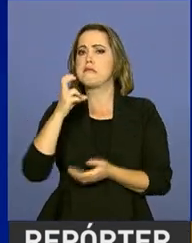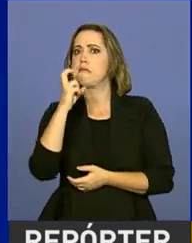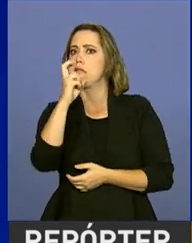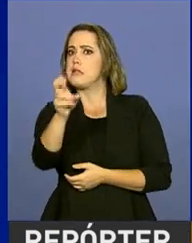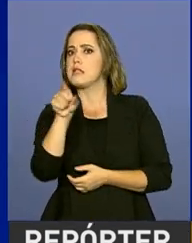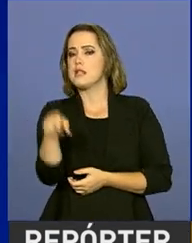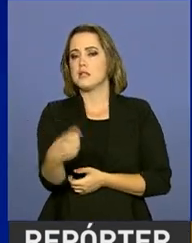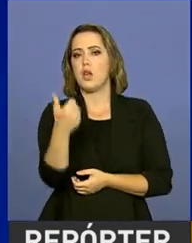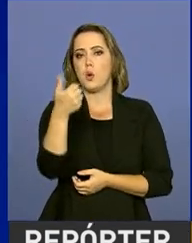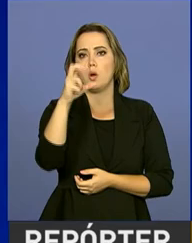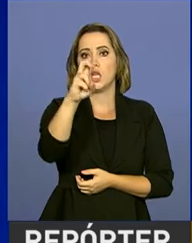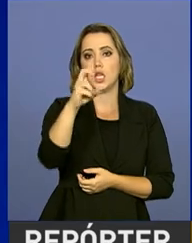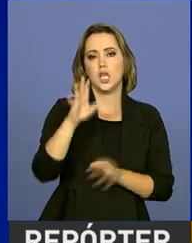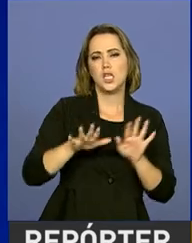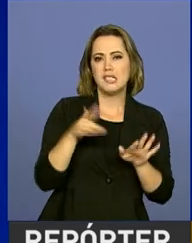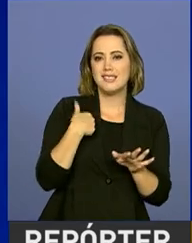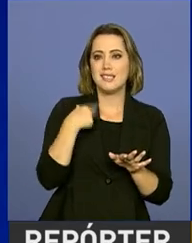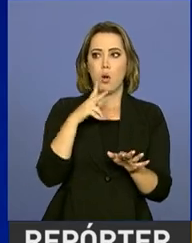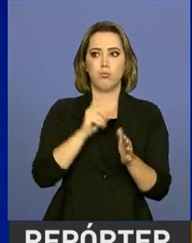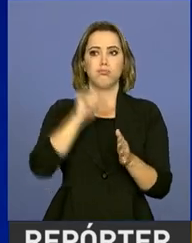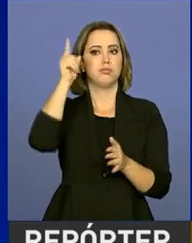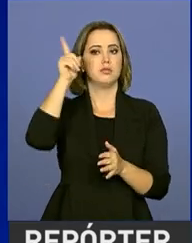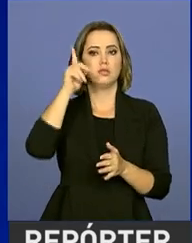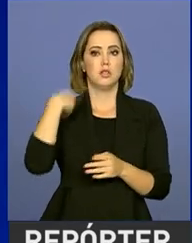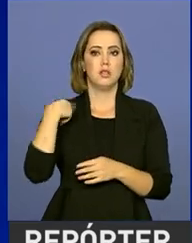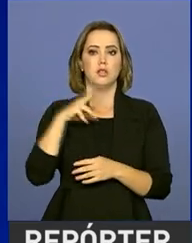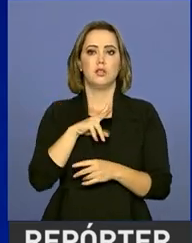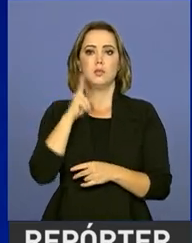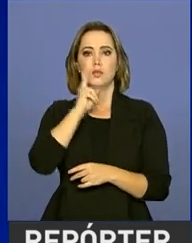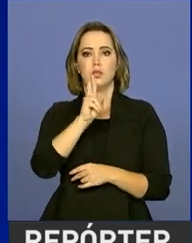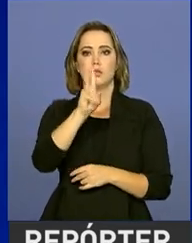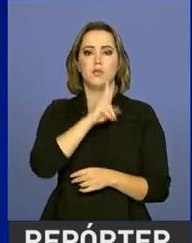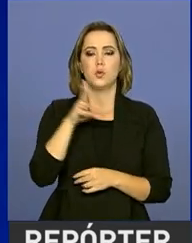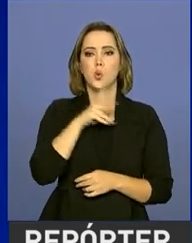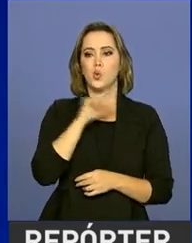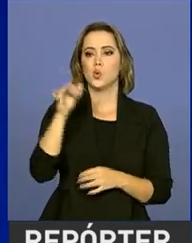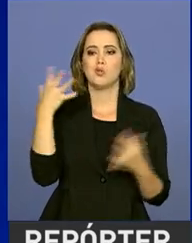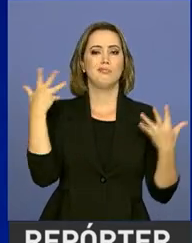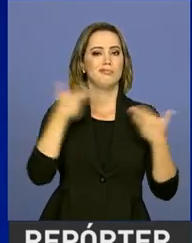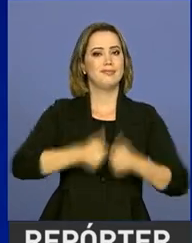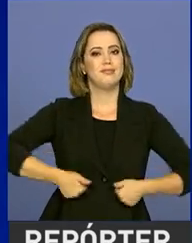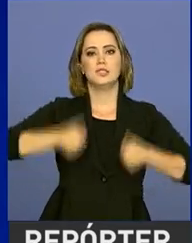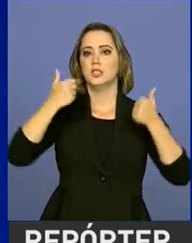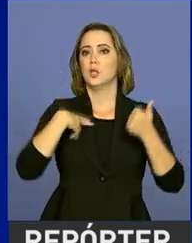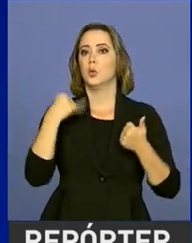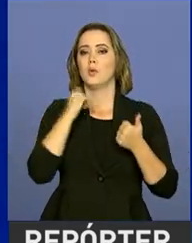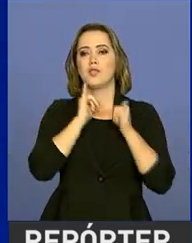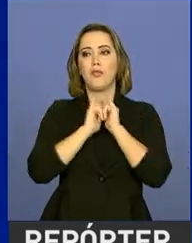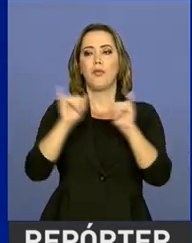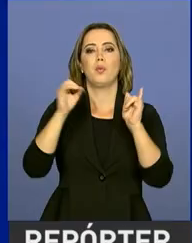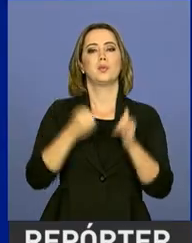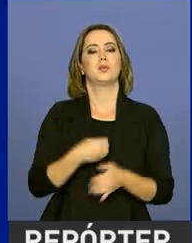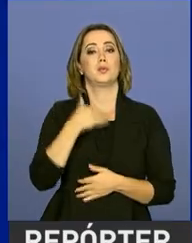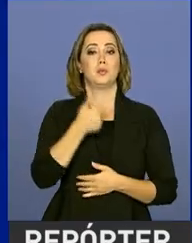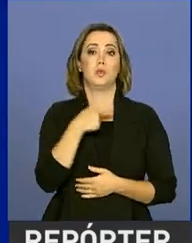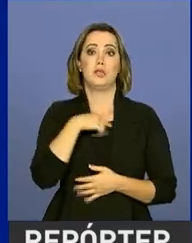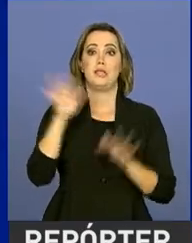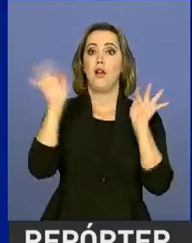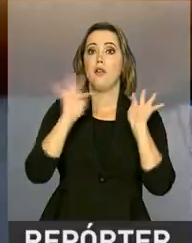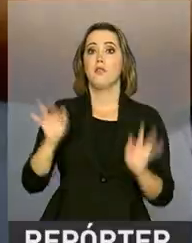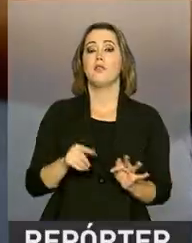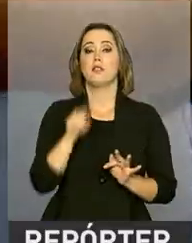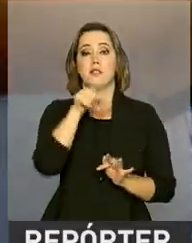quis mais ou menos né com boa expectativa podia ser maravilhoso com essa notícia boa a felicidade do